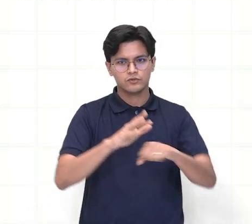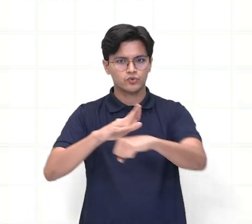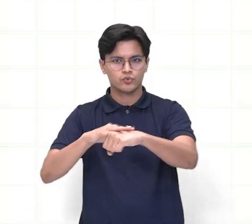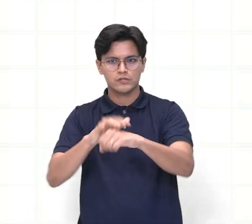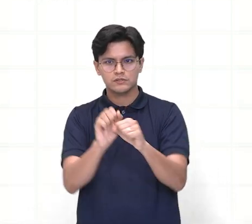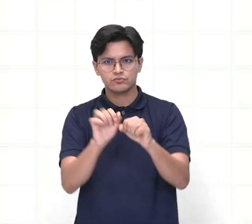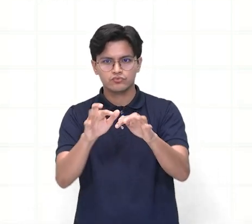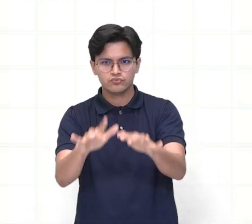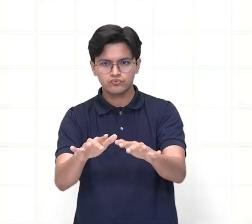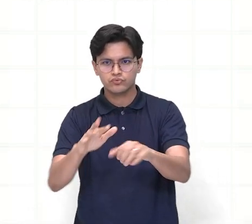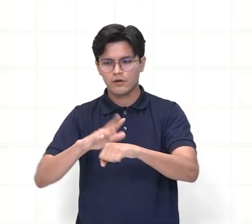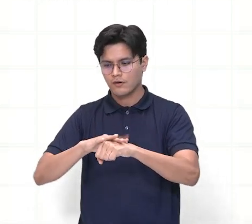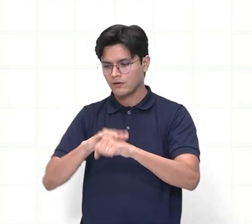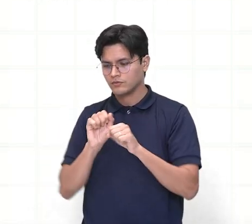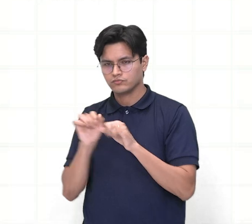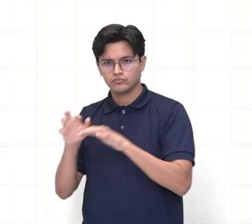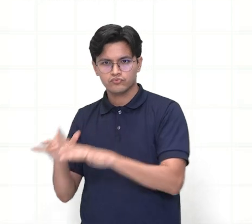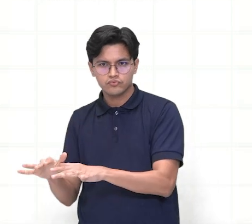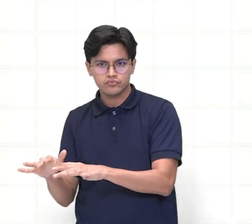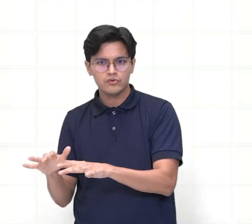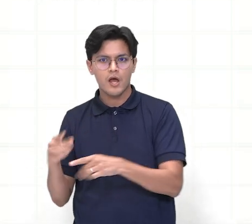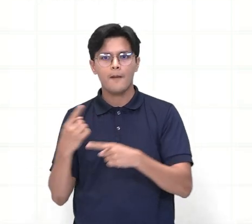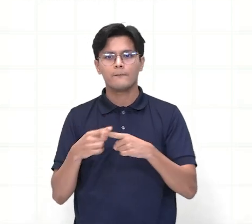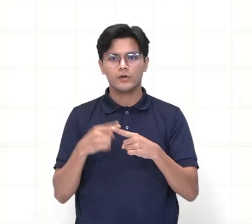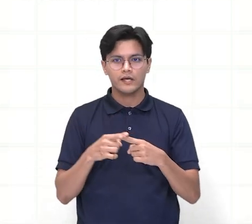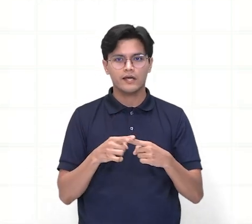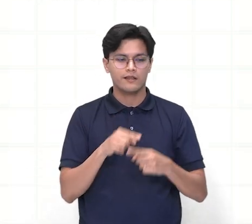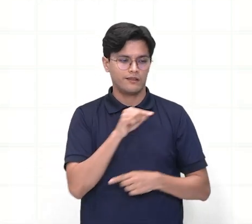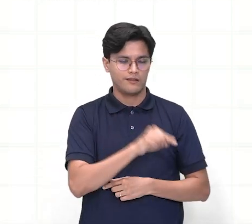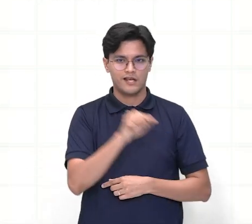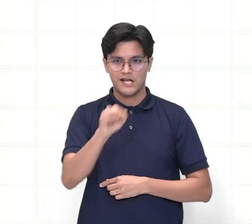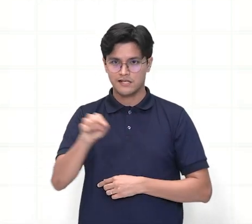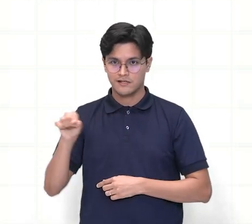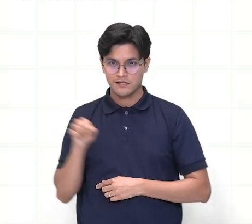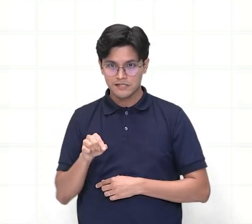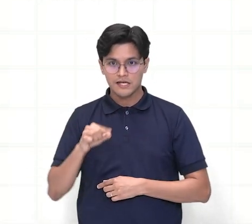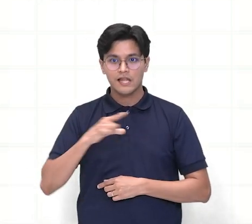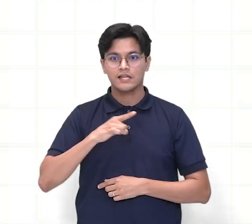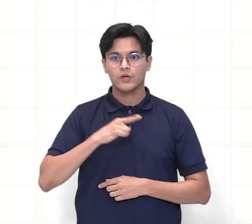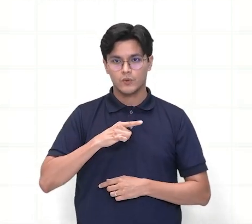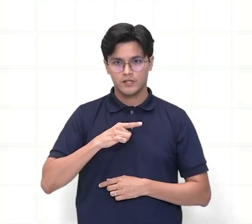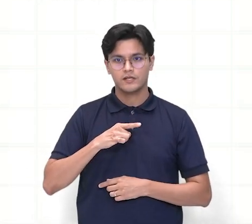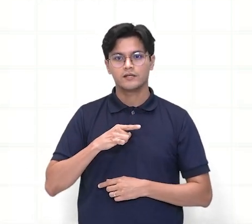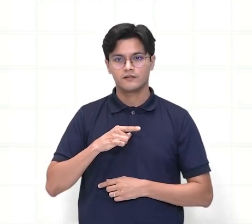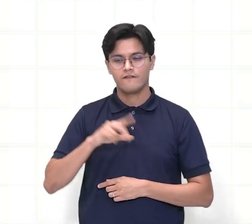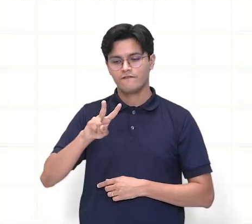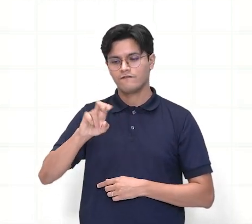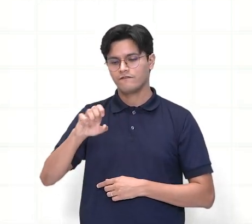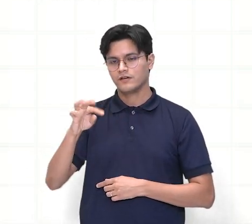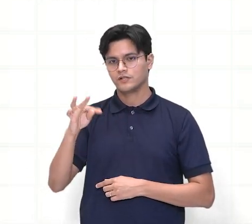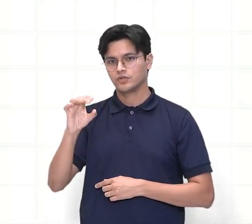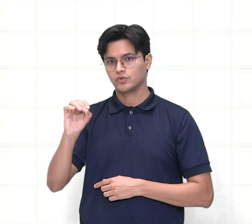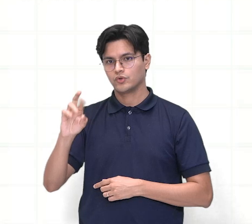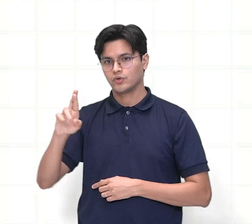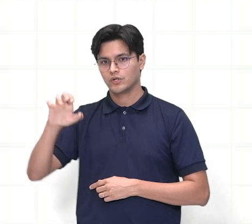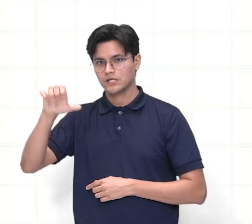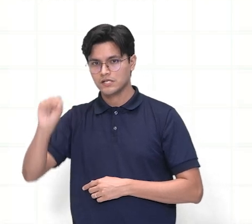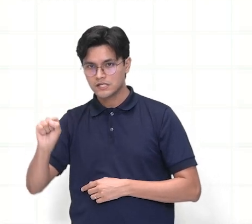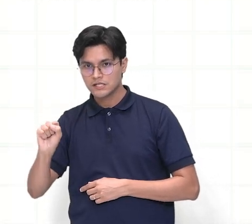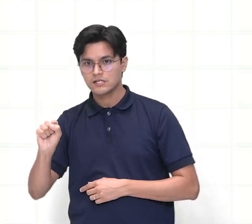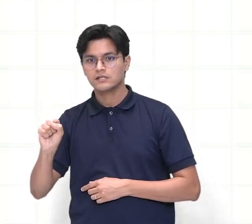vetores biológicos de transmissão dessas doenças, certo? Então, por isso